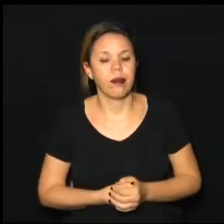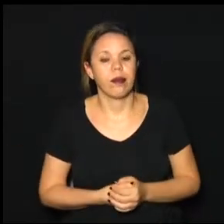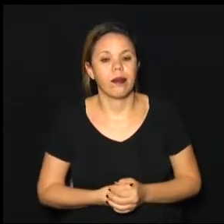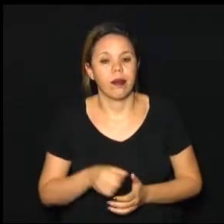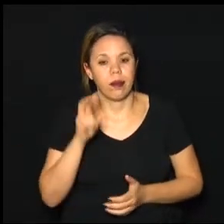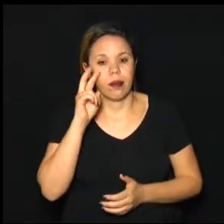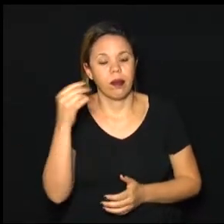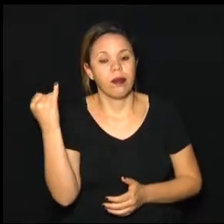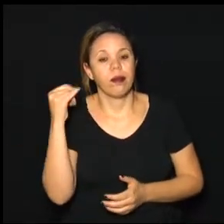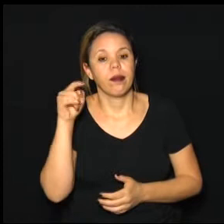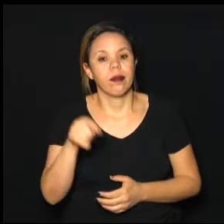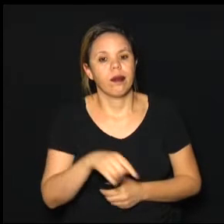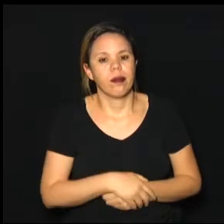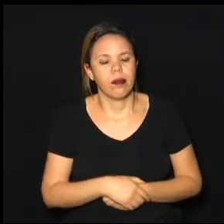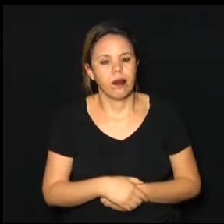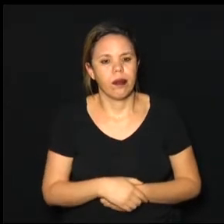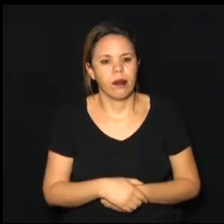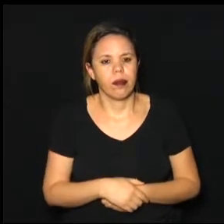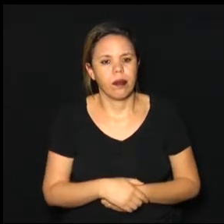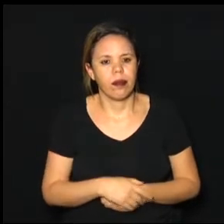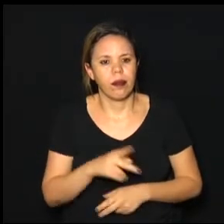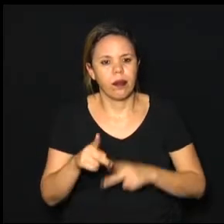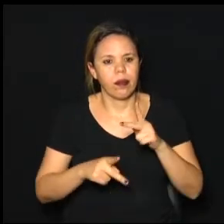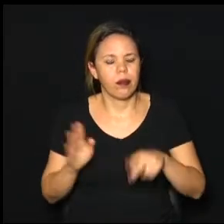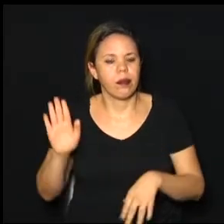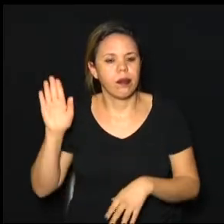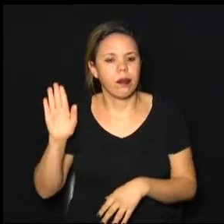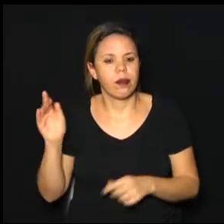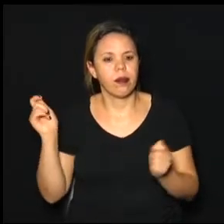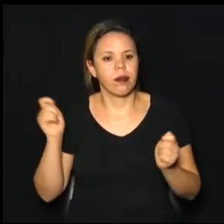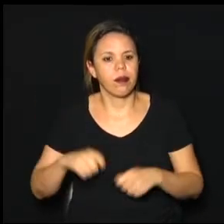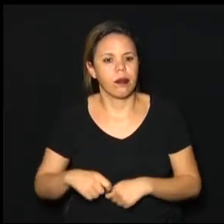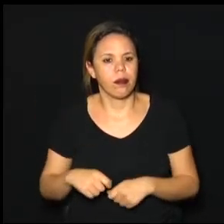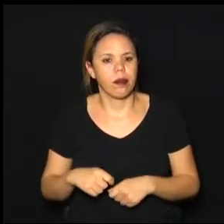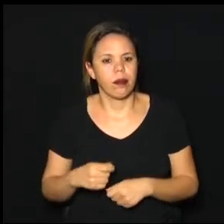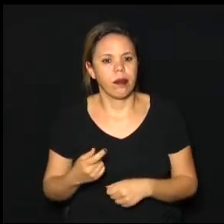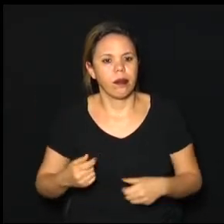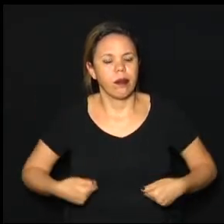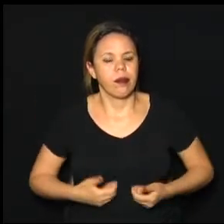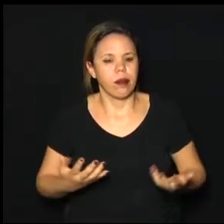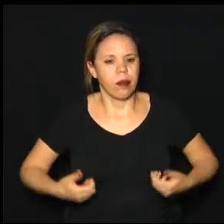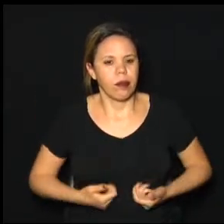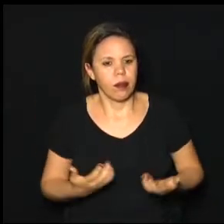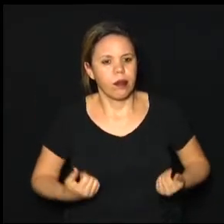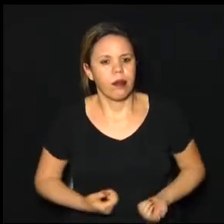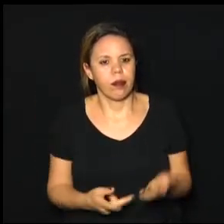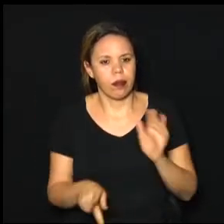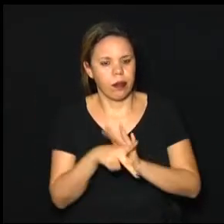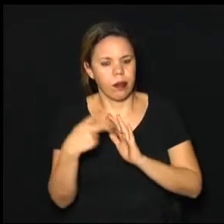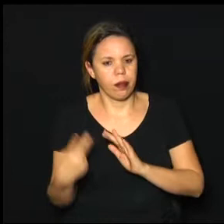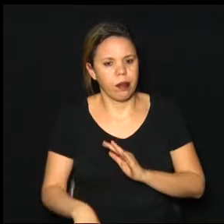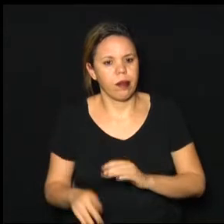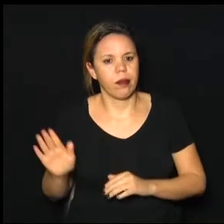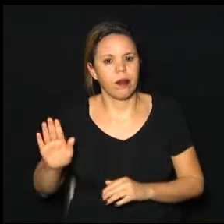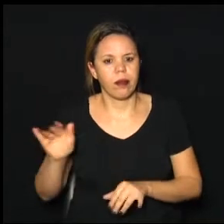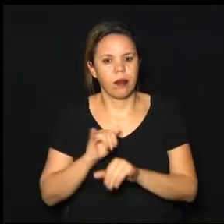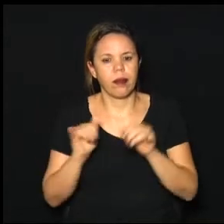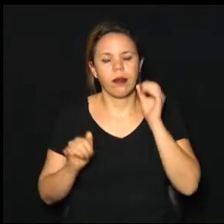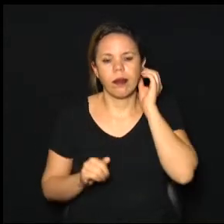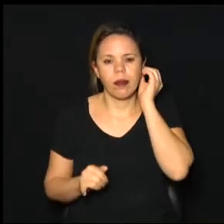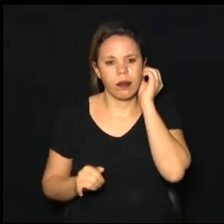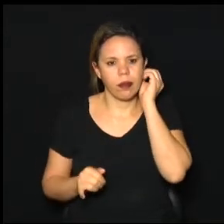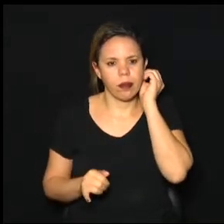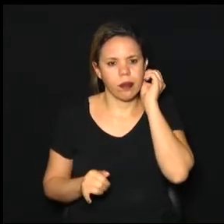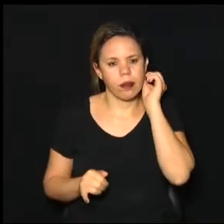ponto importante. Os candidatos, eles podem custear as próprias campanhas. Antes das eleições